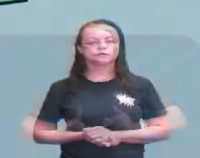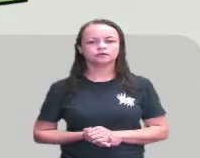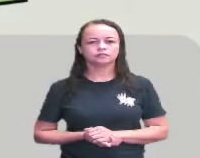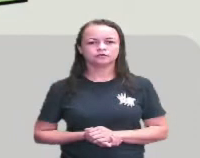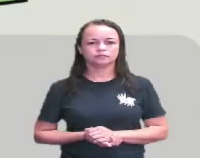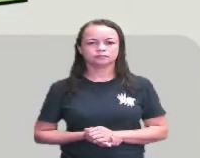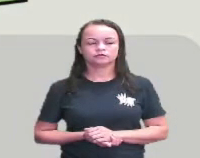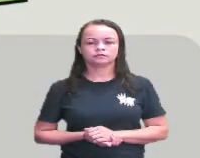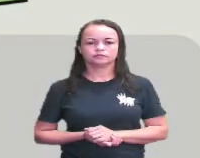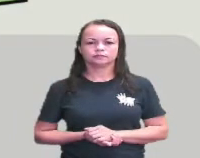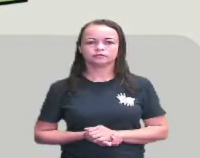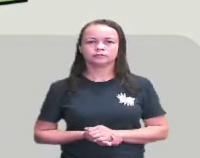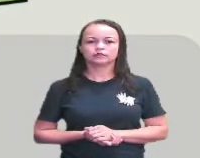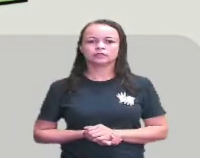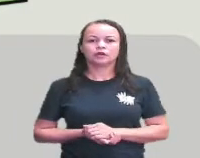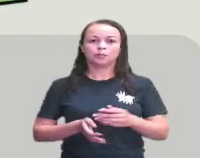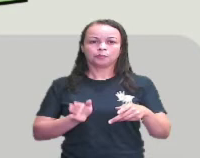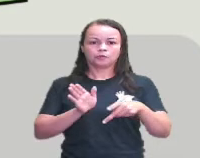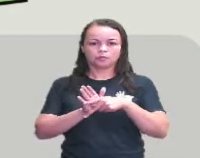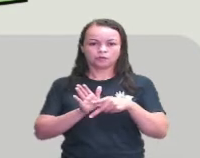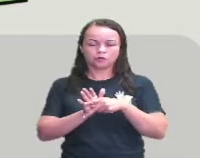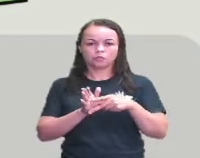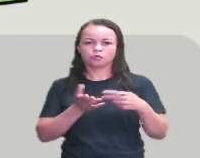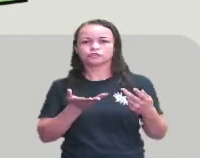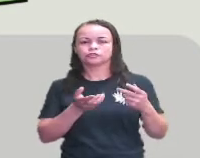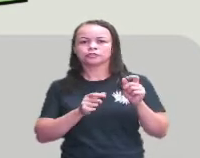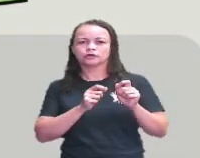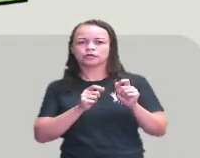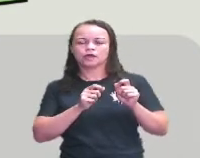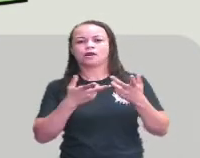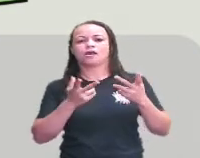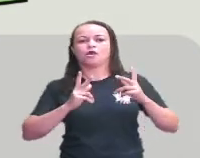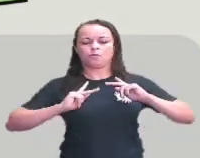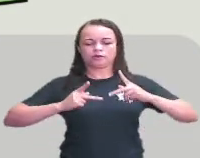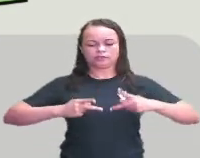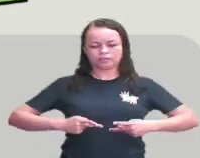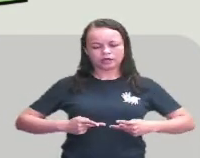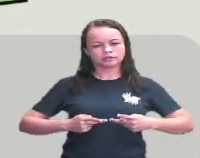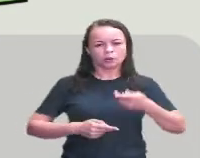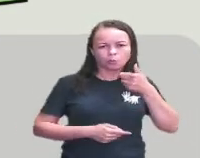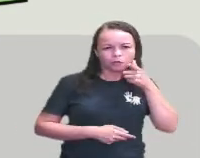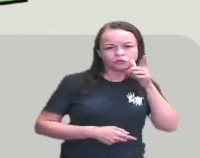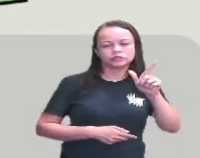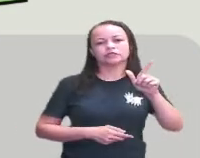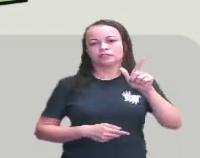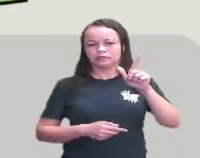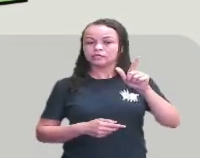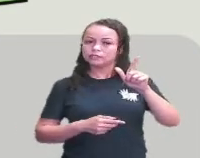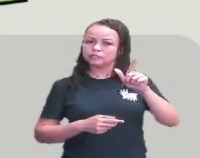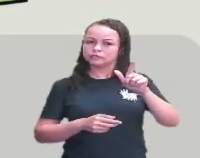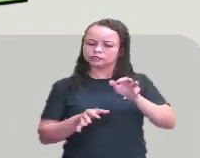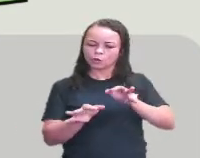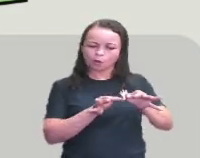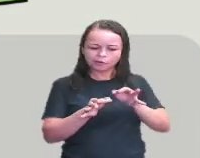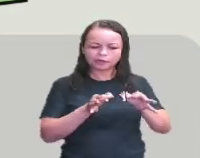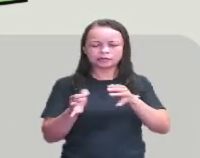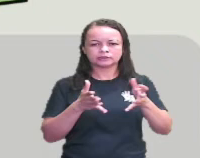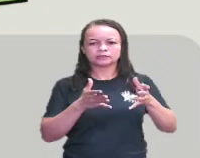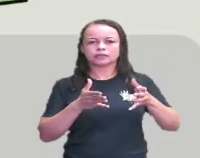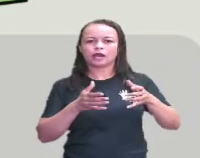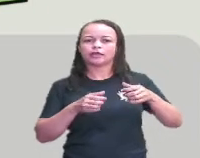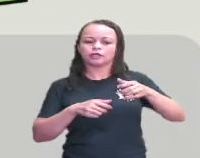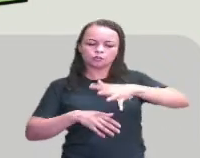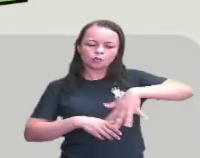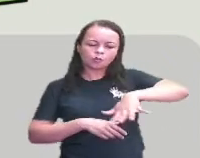fortes. Propôs que a humanidade conseguisse se estabelecer por um maior período de tempo em uma determinada área e